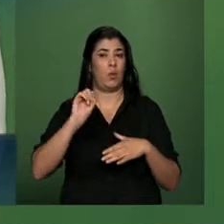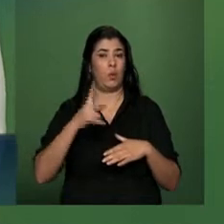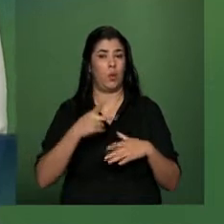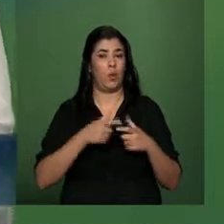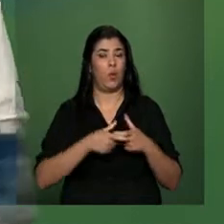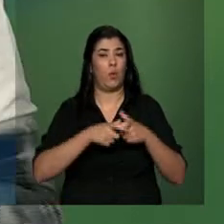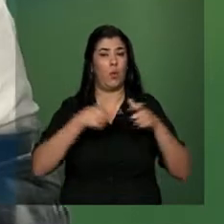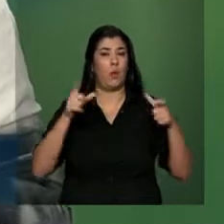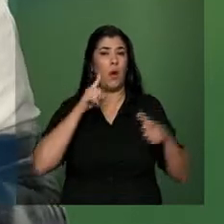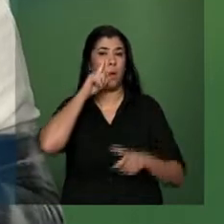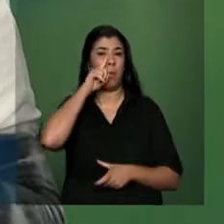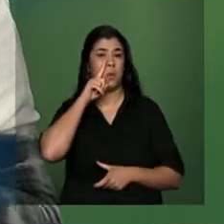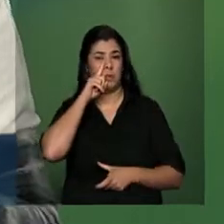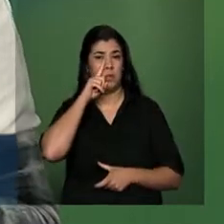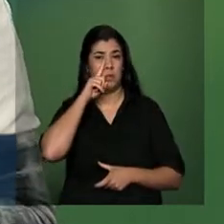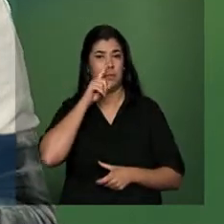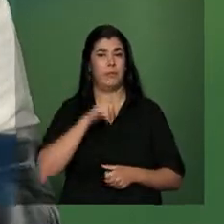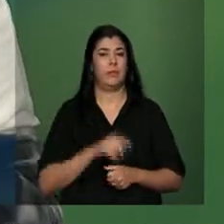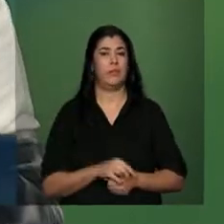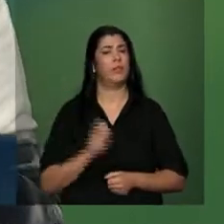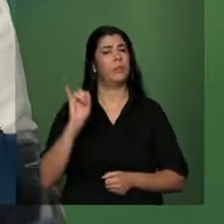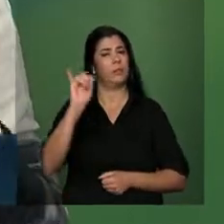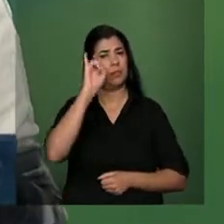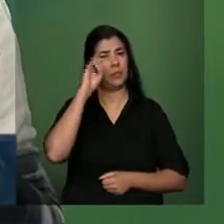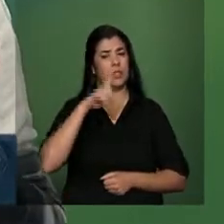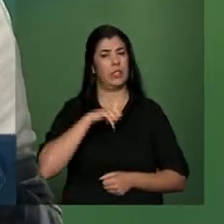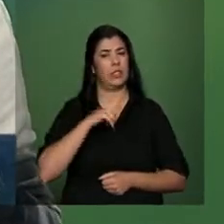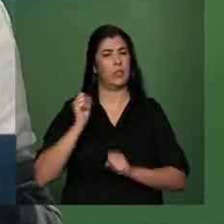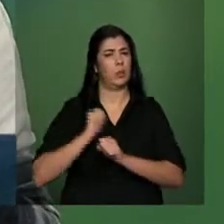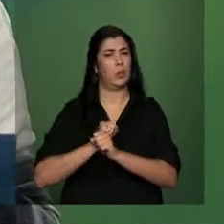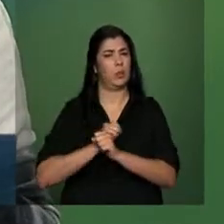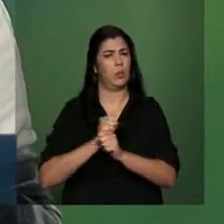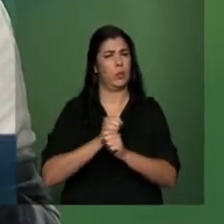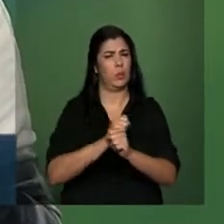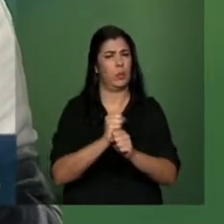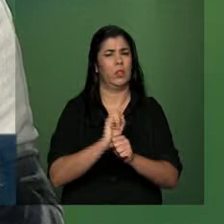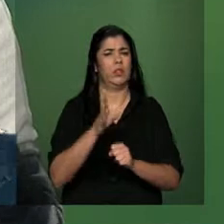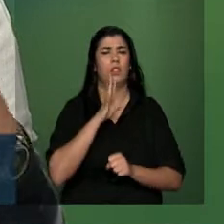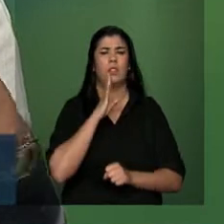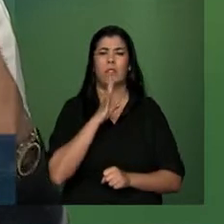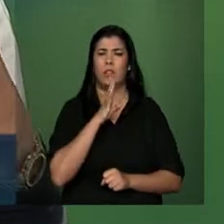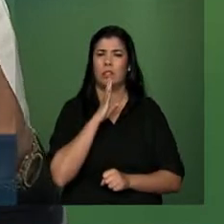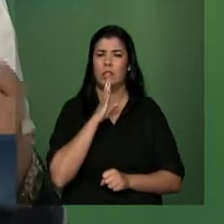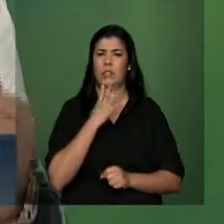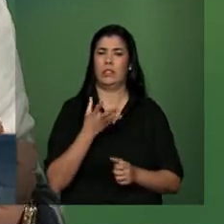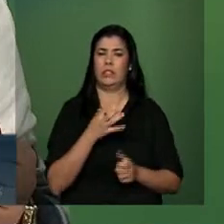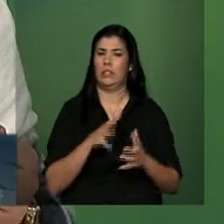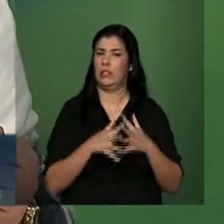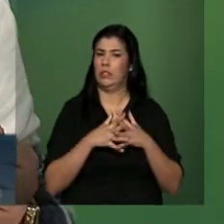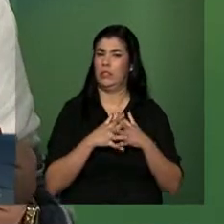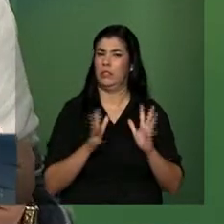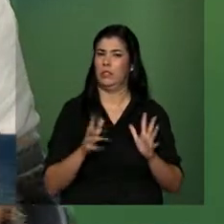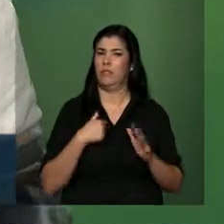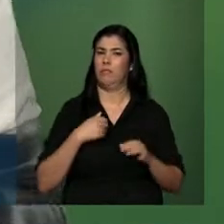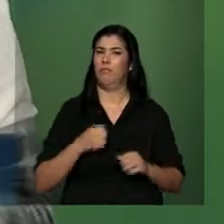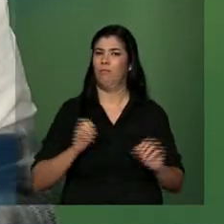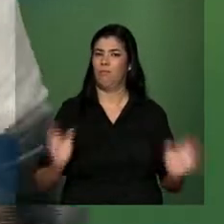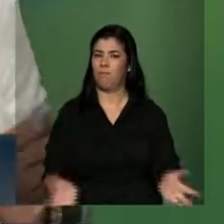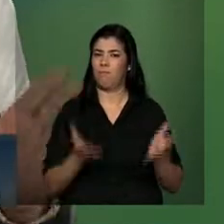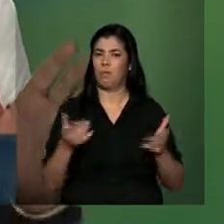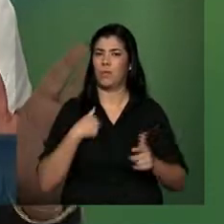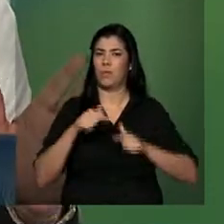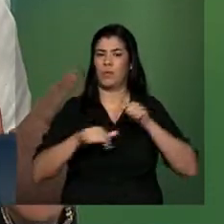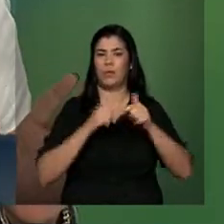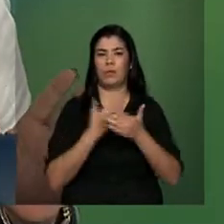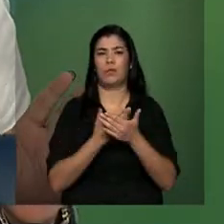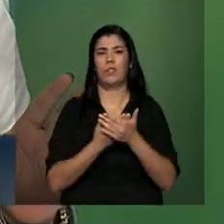risco iminente. Então, eu acho que é muito importante, tem muitos anos que eu sou implicada com isso, e isso me estimula, é não